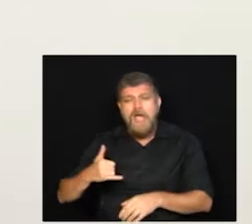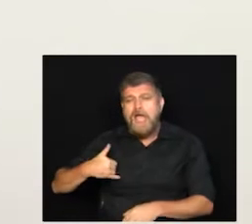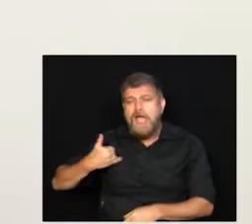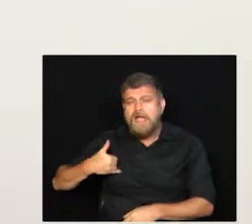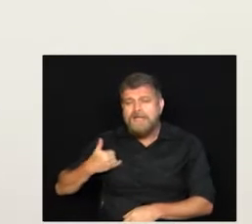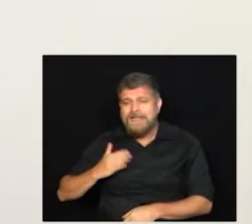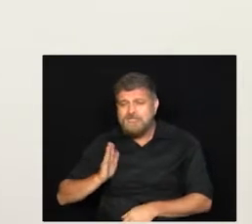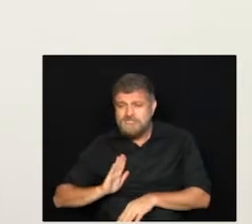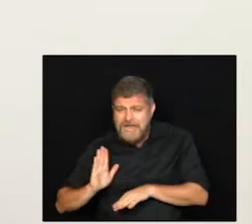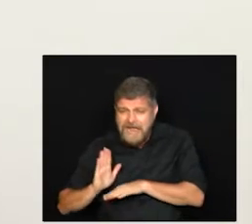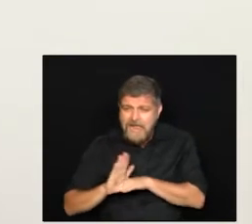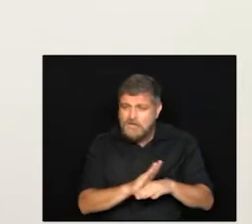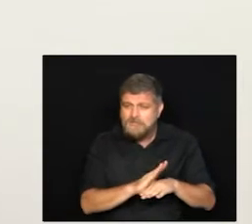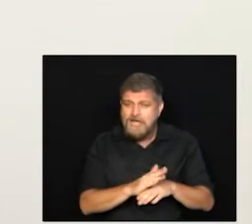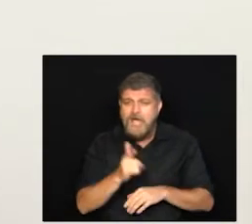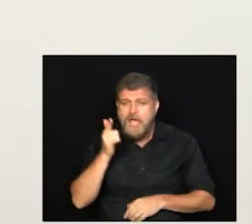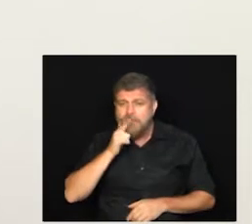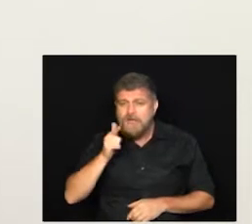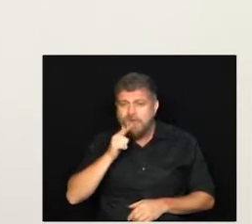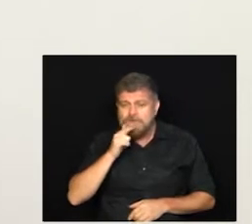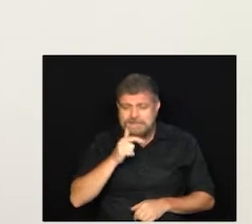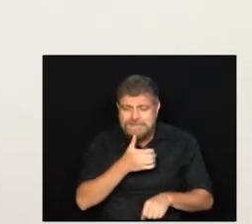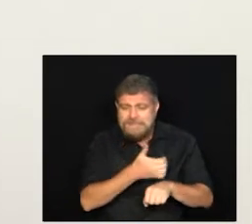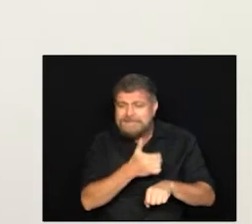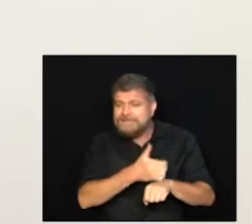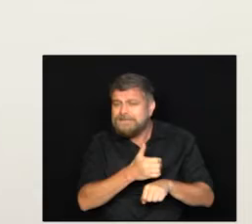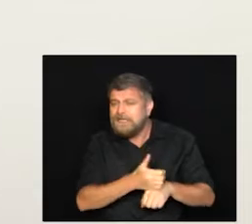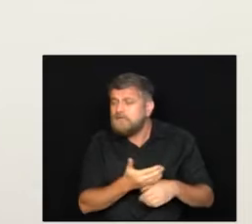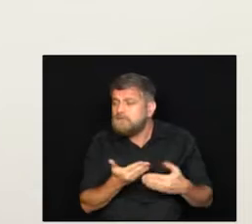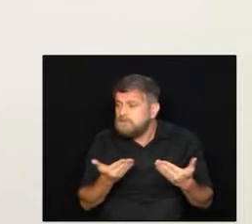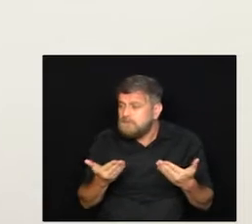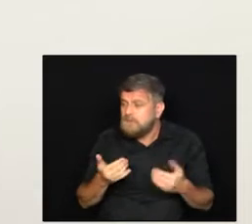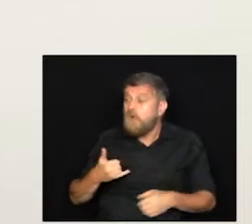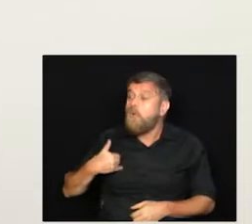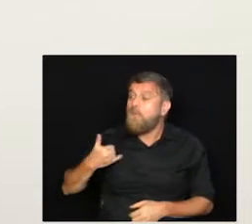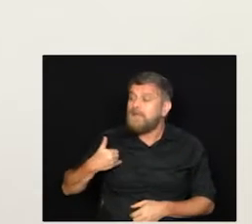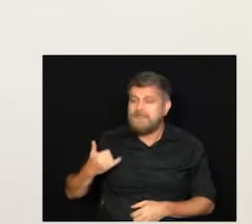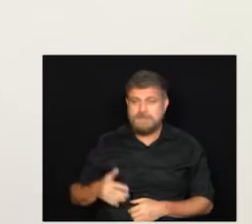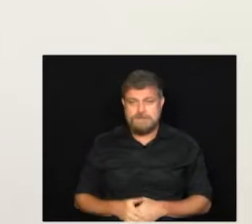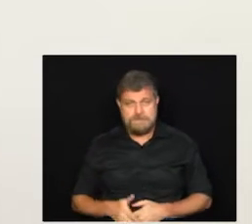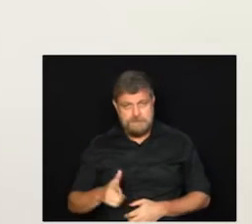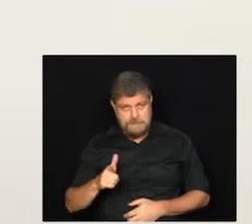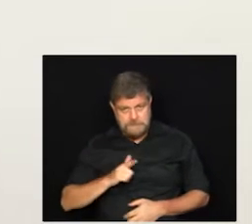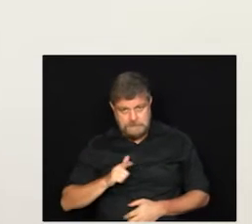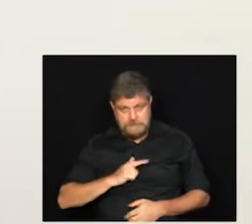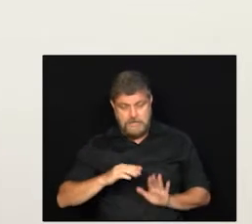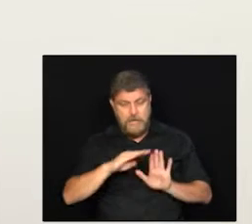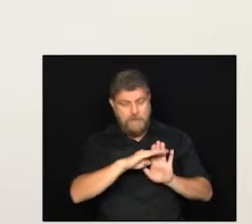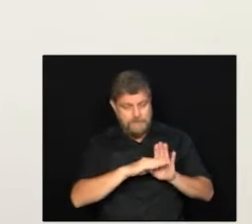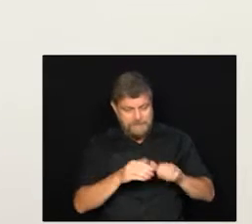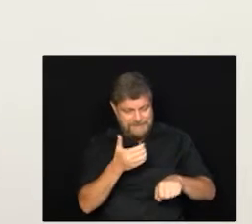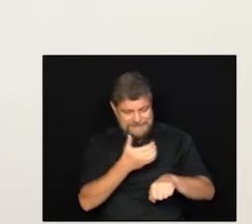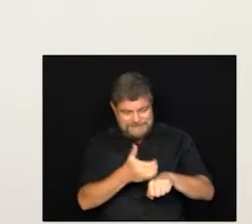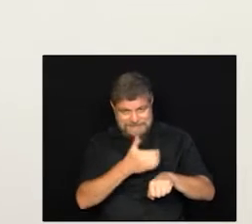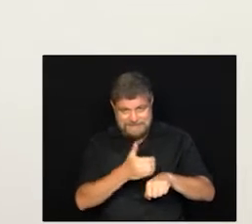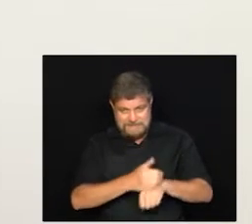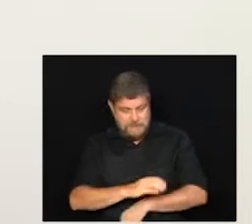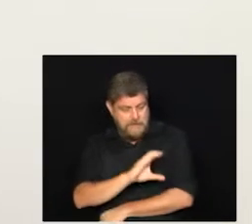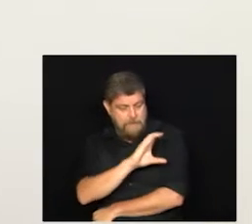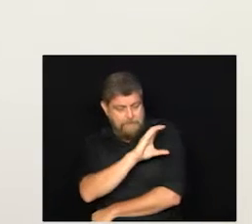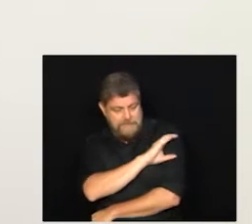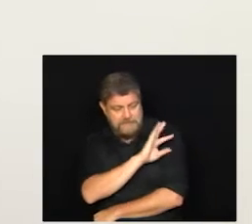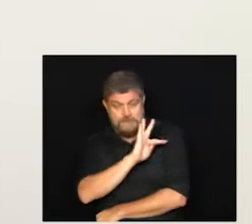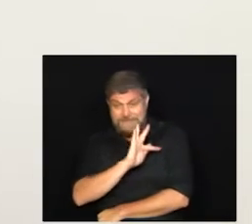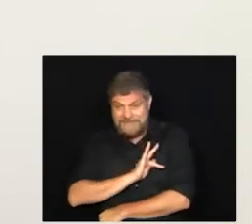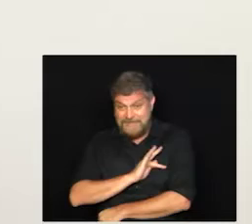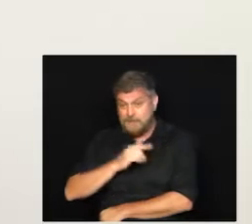possível entrar para um programa do CIE? Olha, como eu estava dizendo, a gente tem o programa de estágio, que é ensino médio, nível técnico